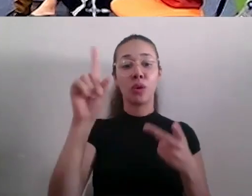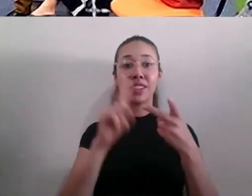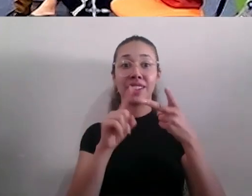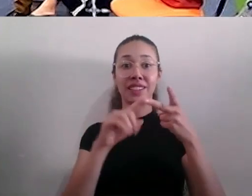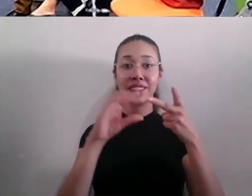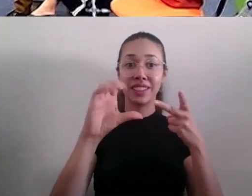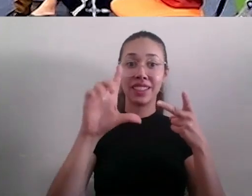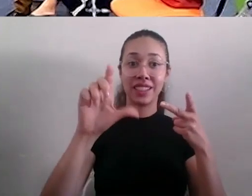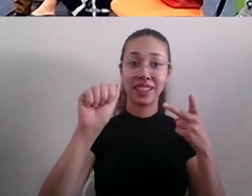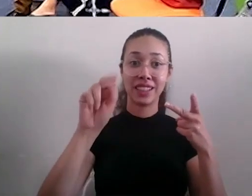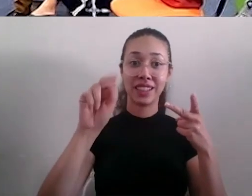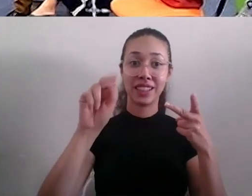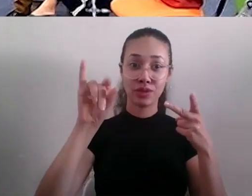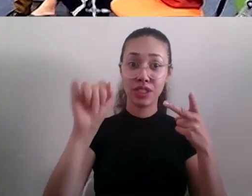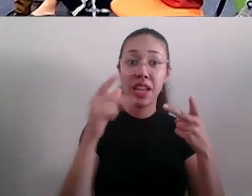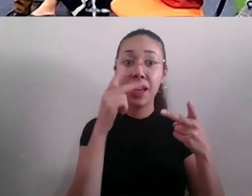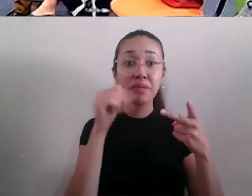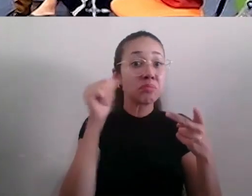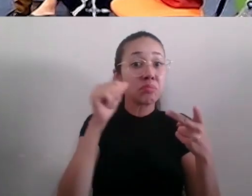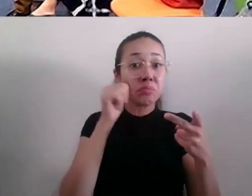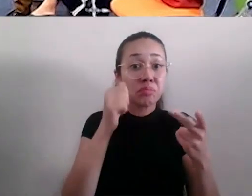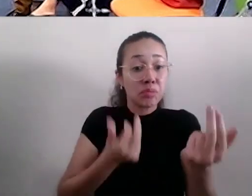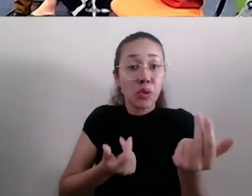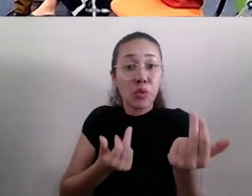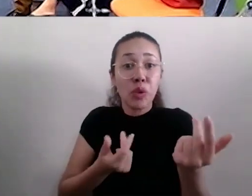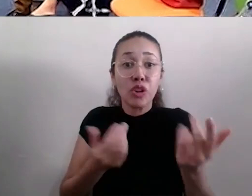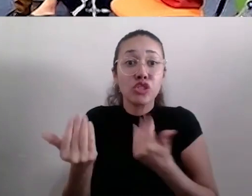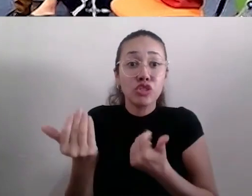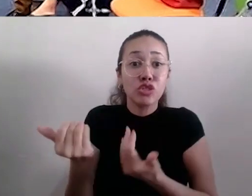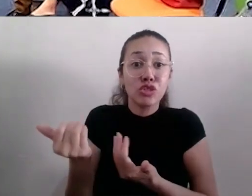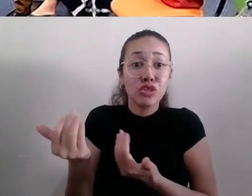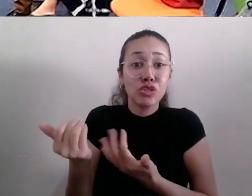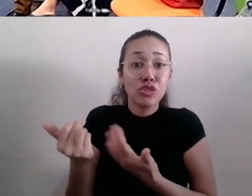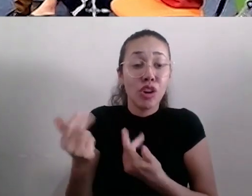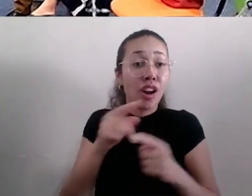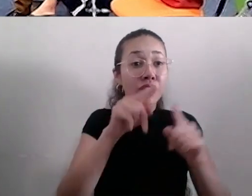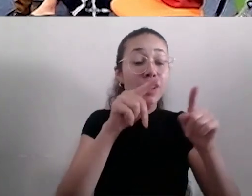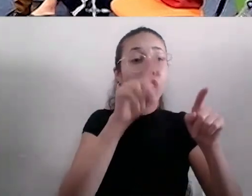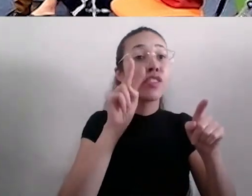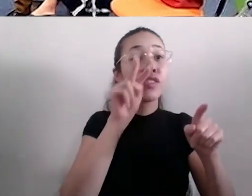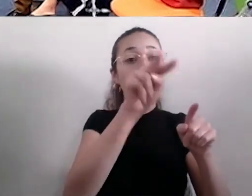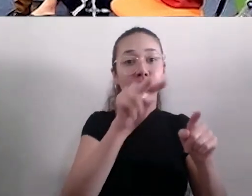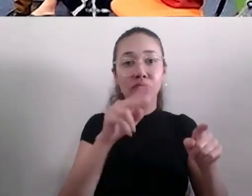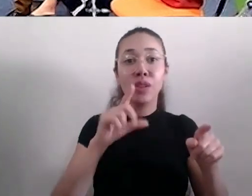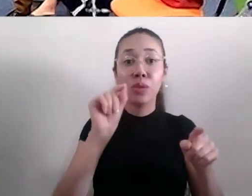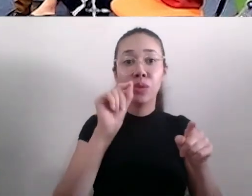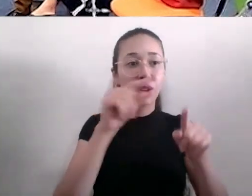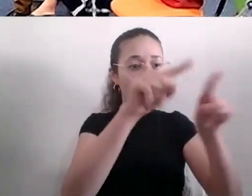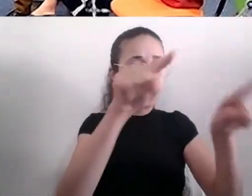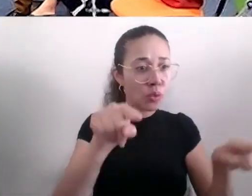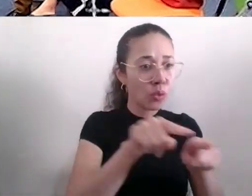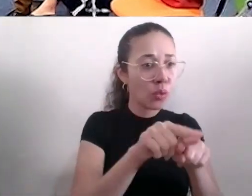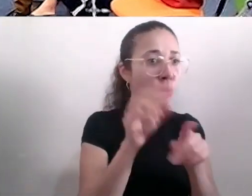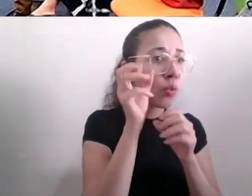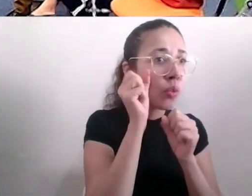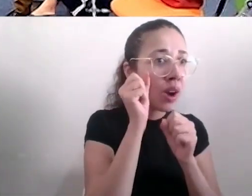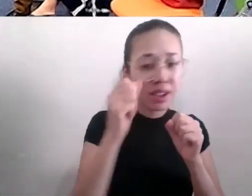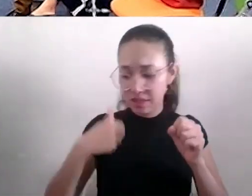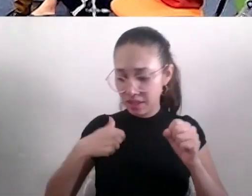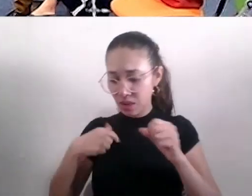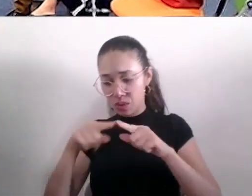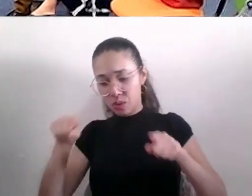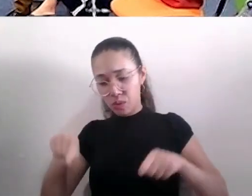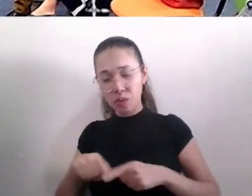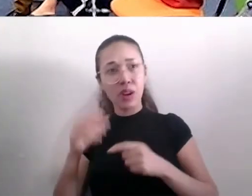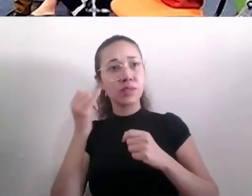foto do quarto dela na manchete e olhar e dizer igual ao meu quarto. Sabe, pôster na parede, da banda que ela gostava, foto